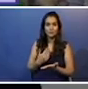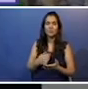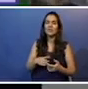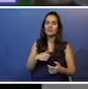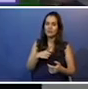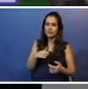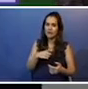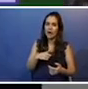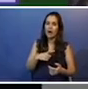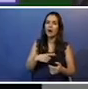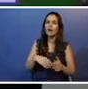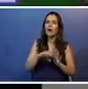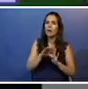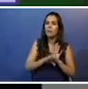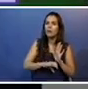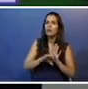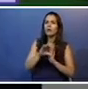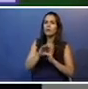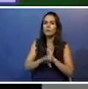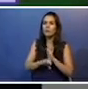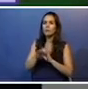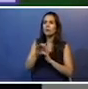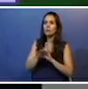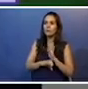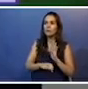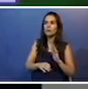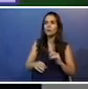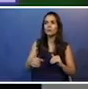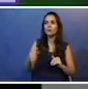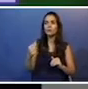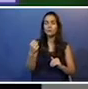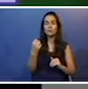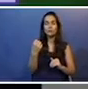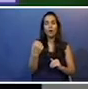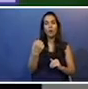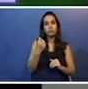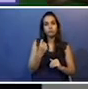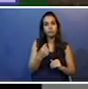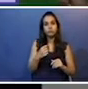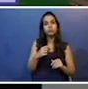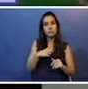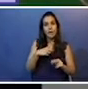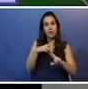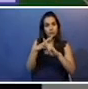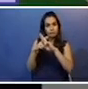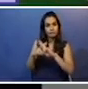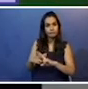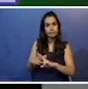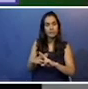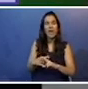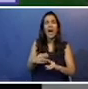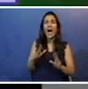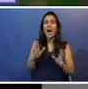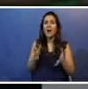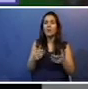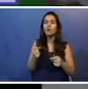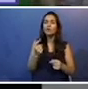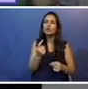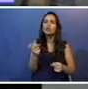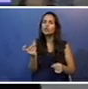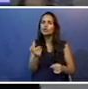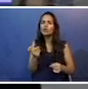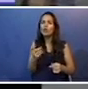romanos. Ela está finalizando o capítulo 9. Quantos capítulos faltam